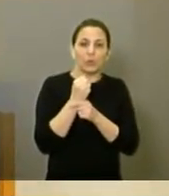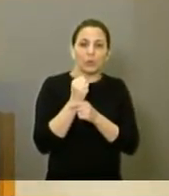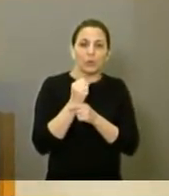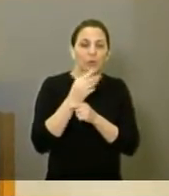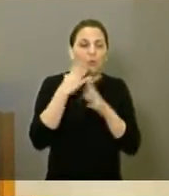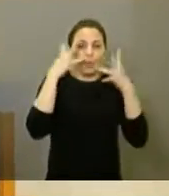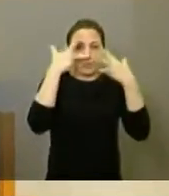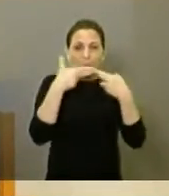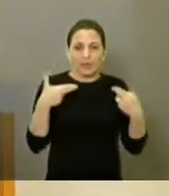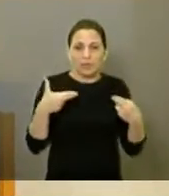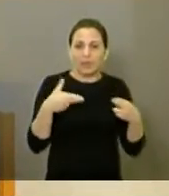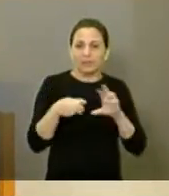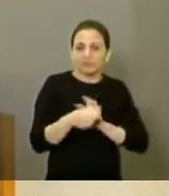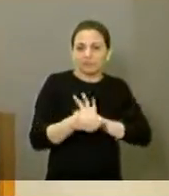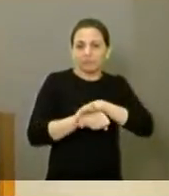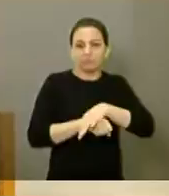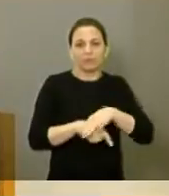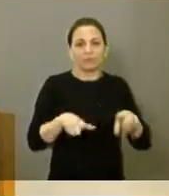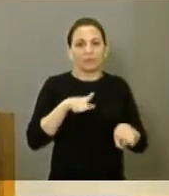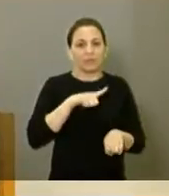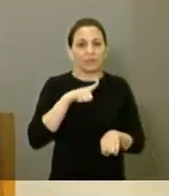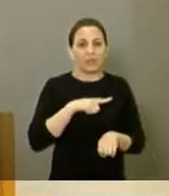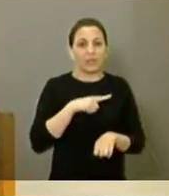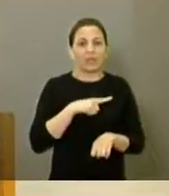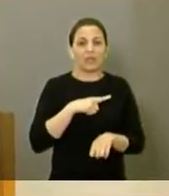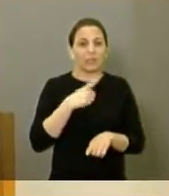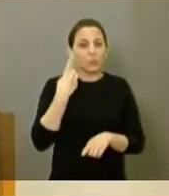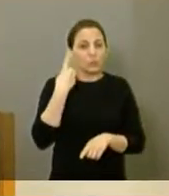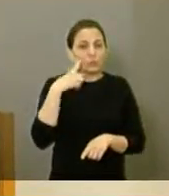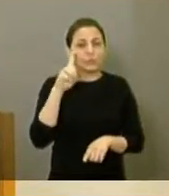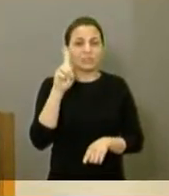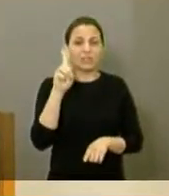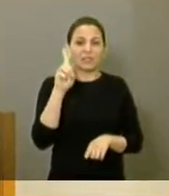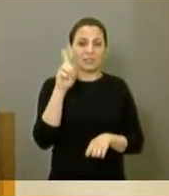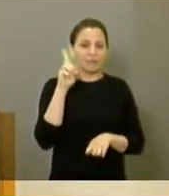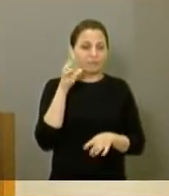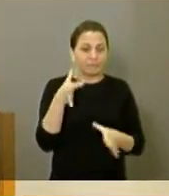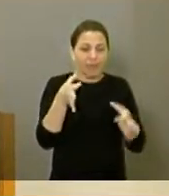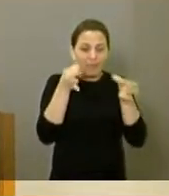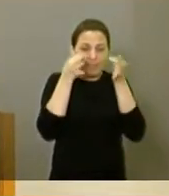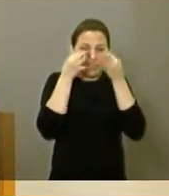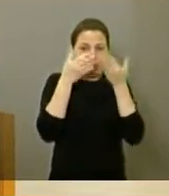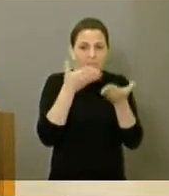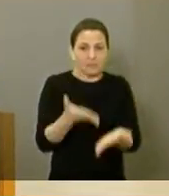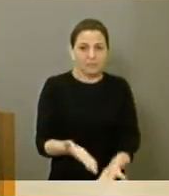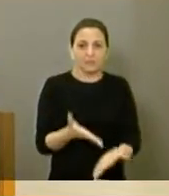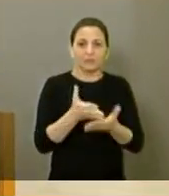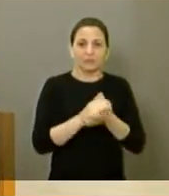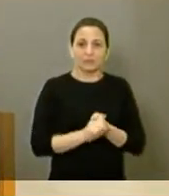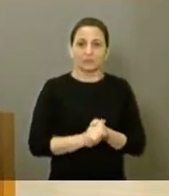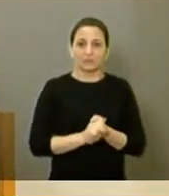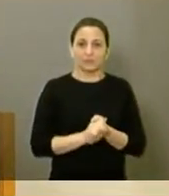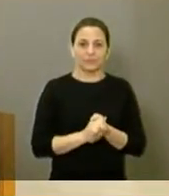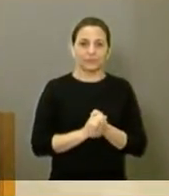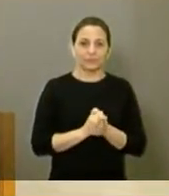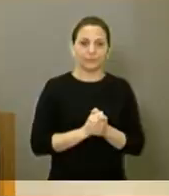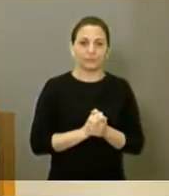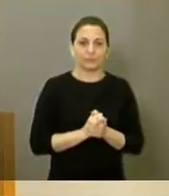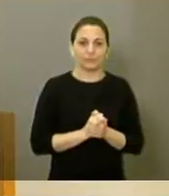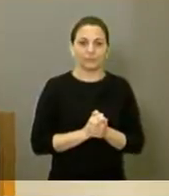causa animal requer 24 horas de atenção